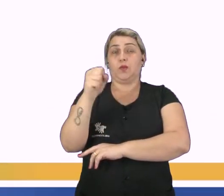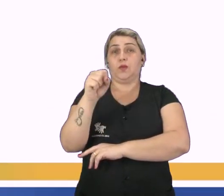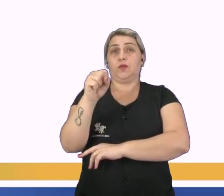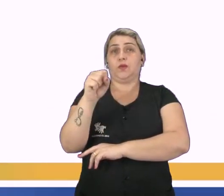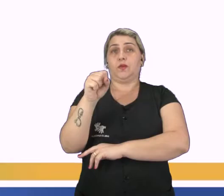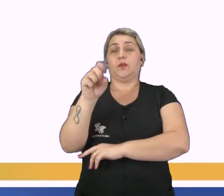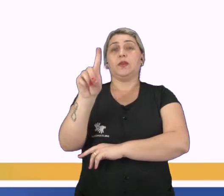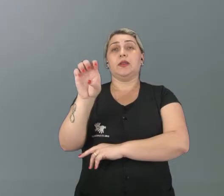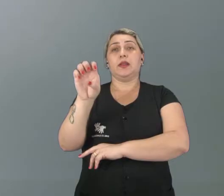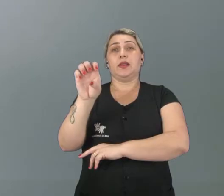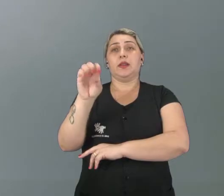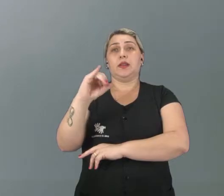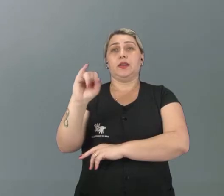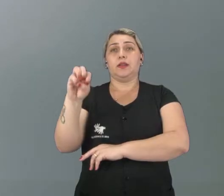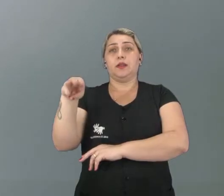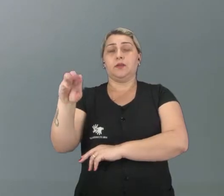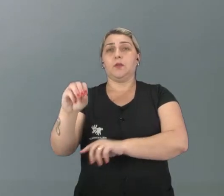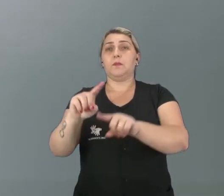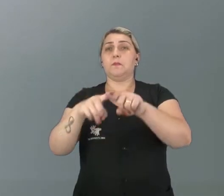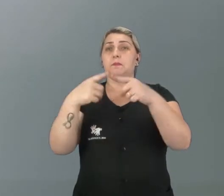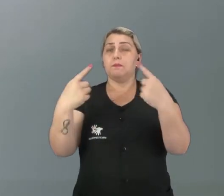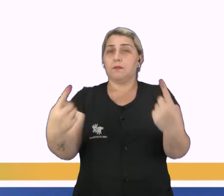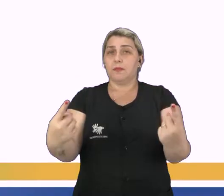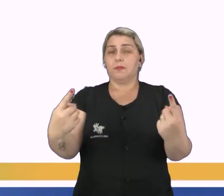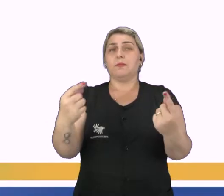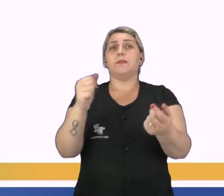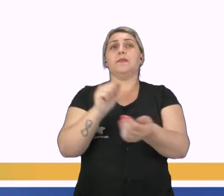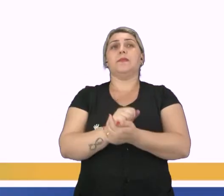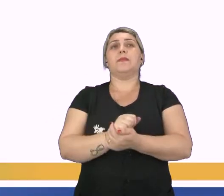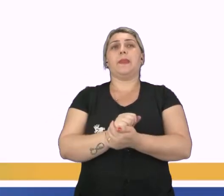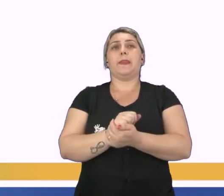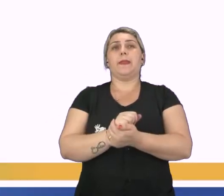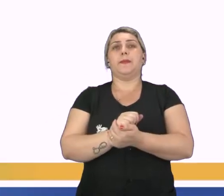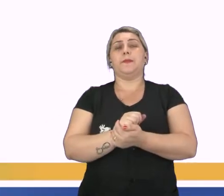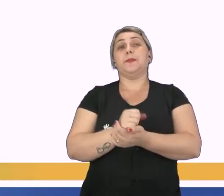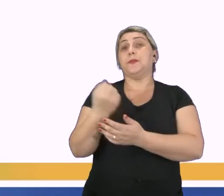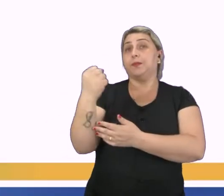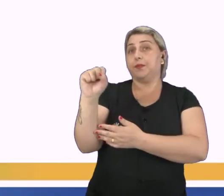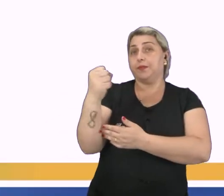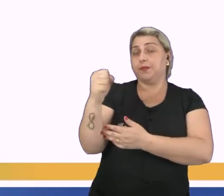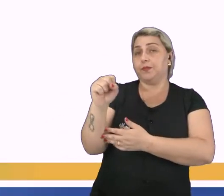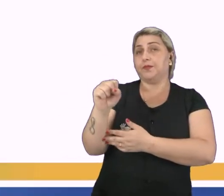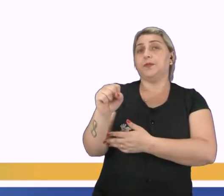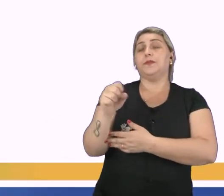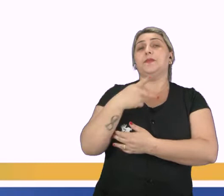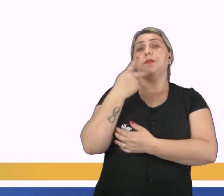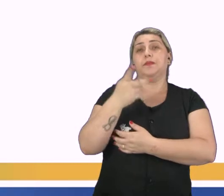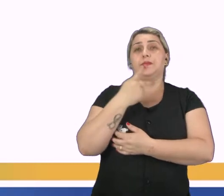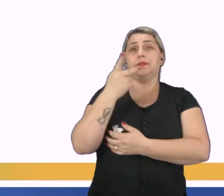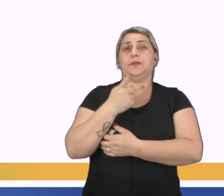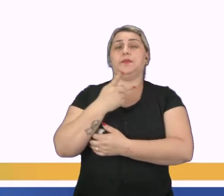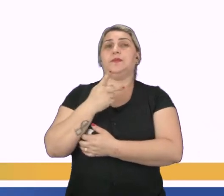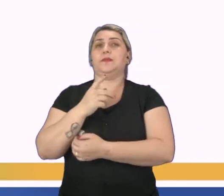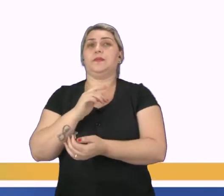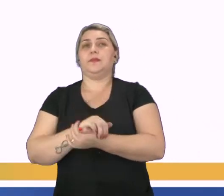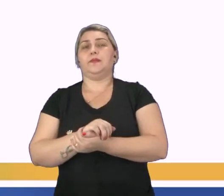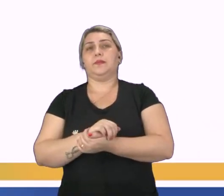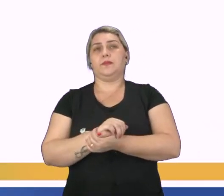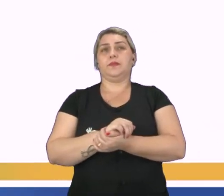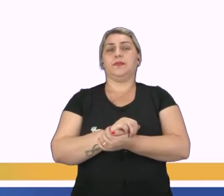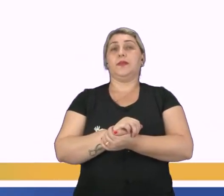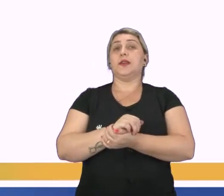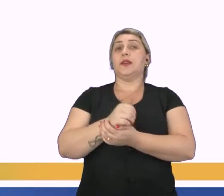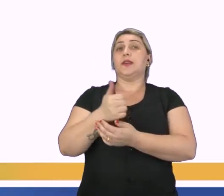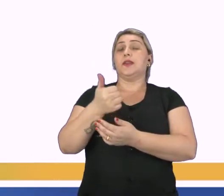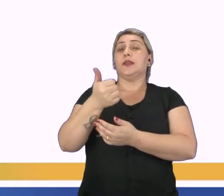8 décimos, né? Mas nós aí estamos nessa posição do 8, nós dizemos que ele está na posição, né,